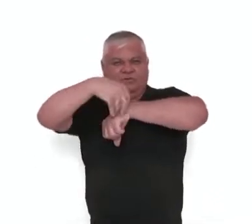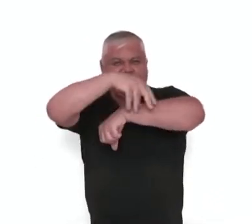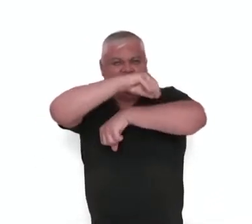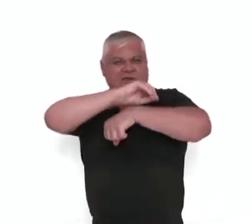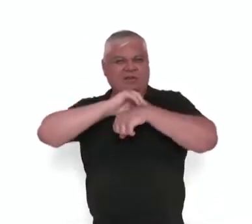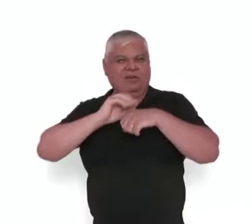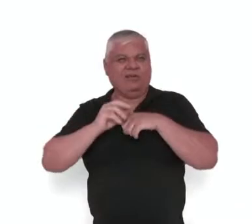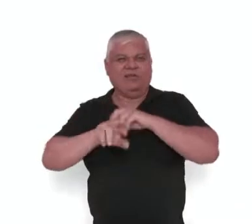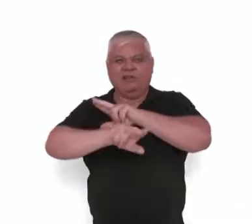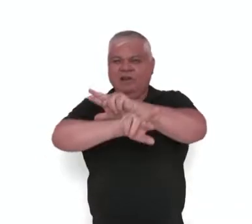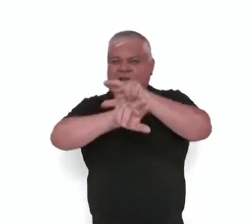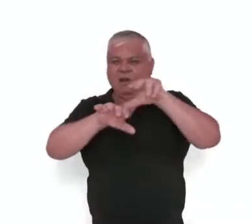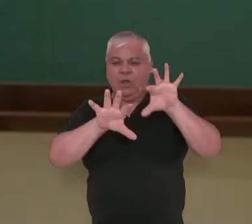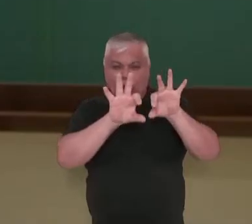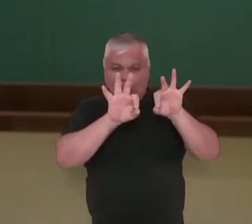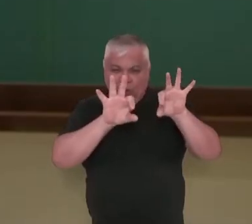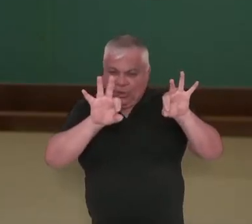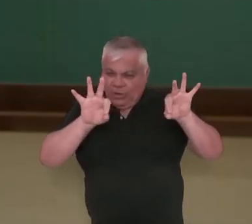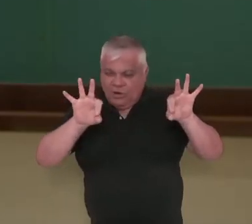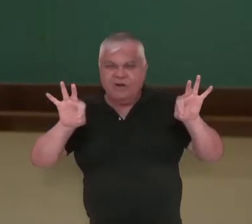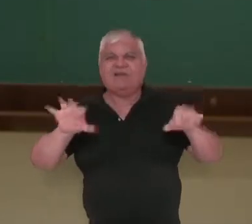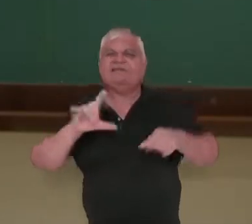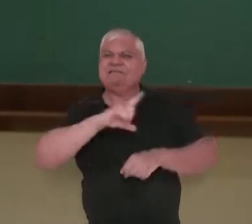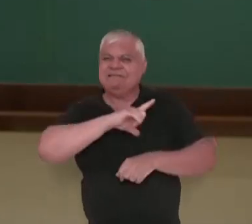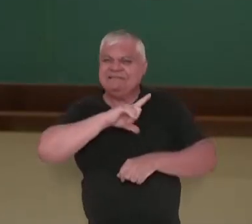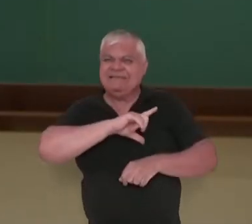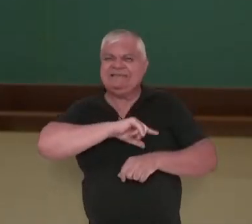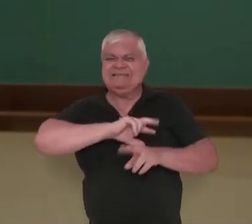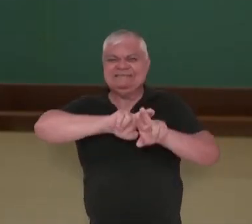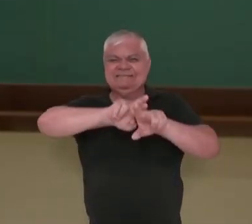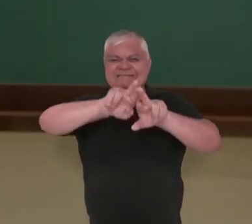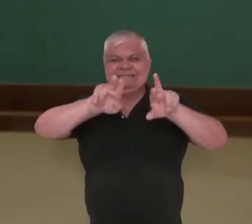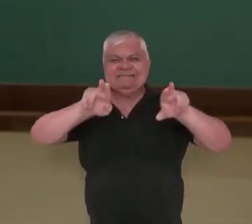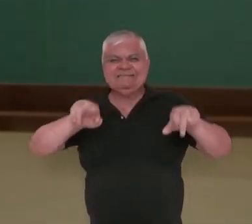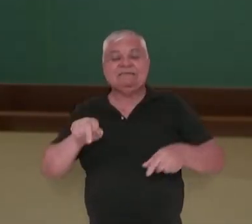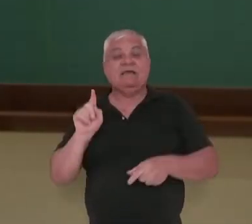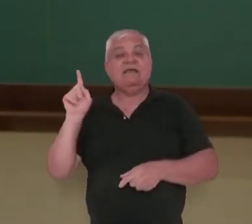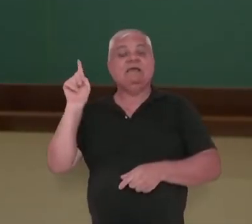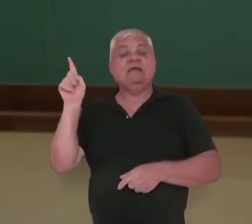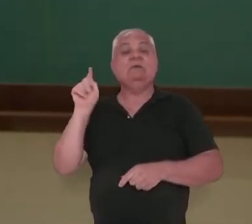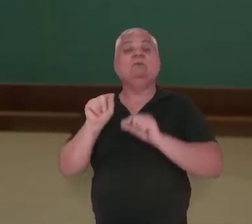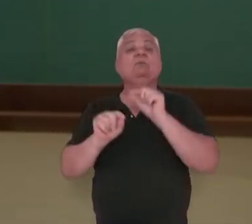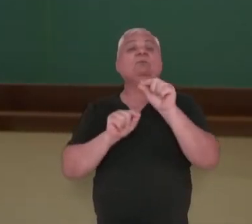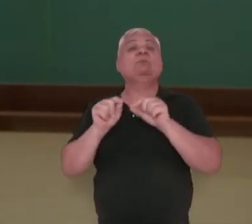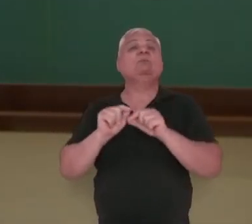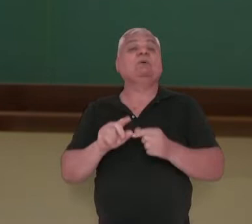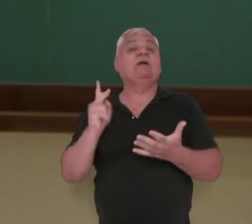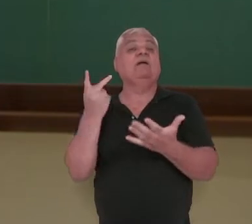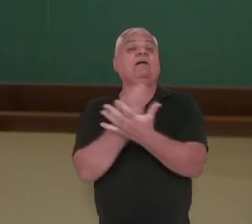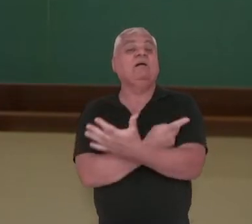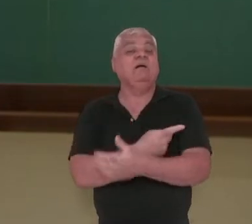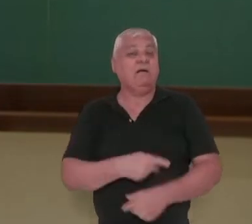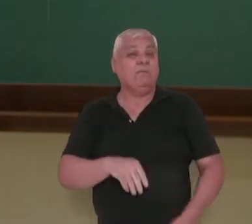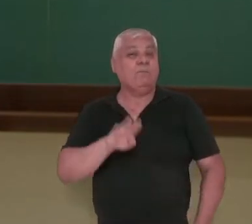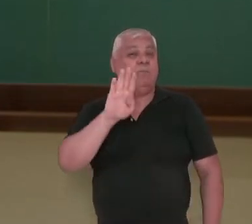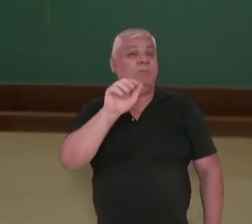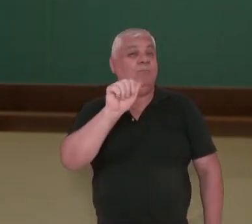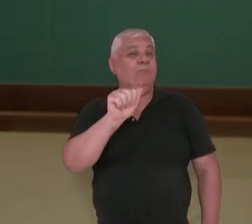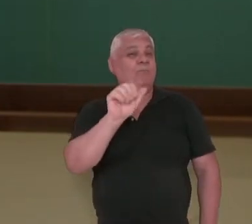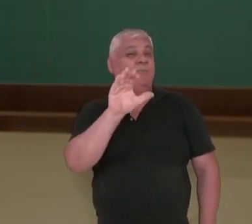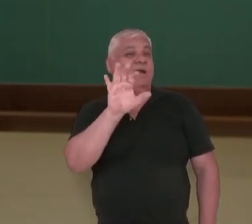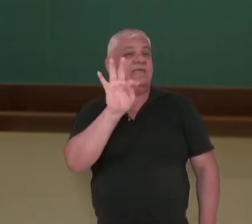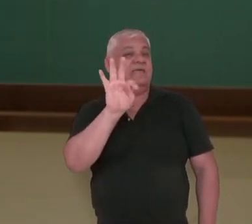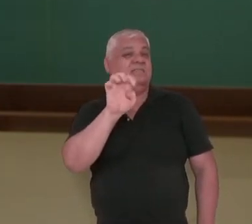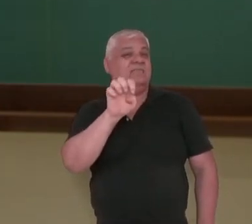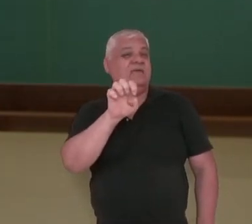Alguns tipos morfológicos de bactérias. Bactérias que provocam bacterioses. E o que são bacterioses?